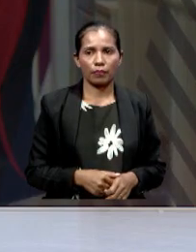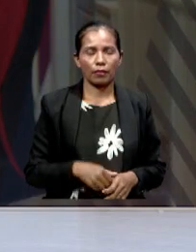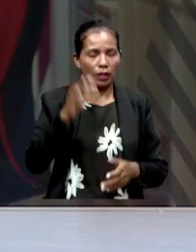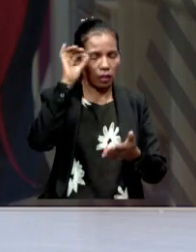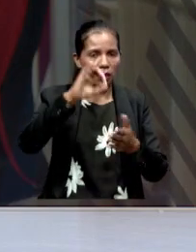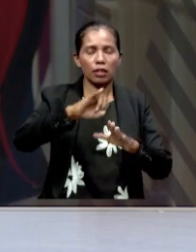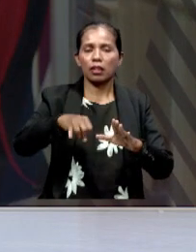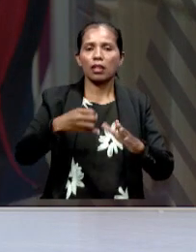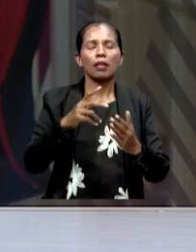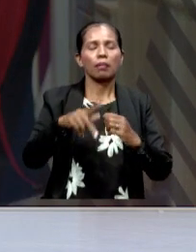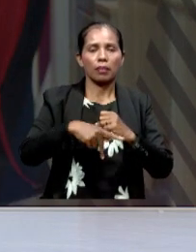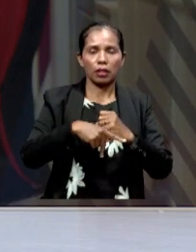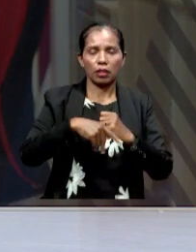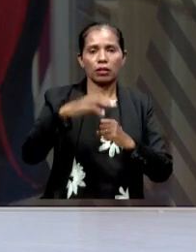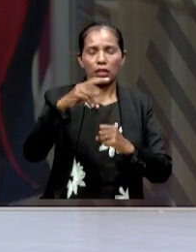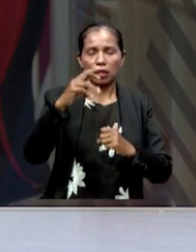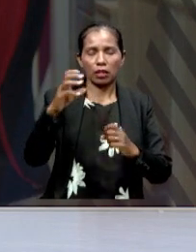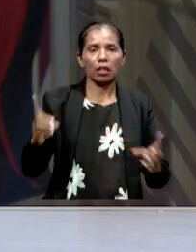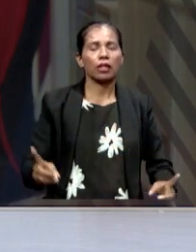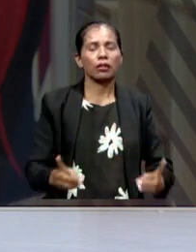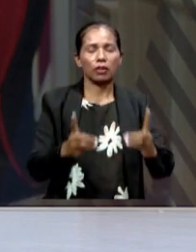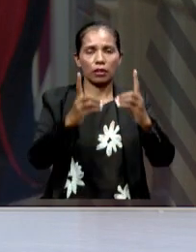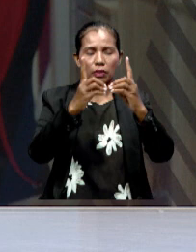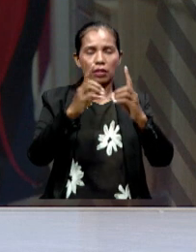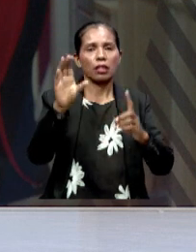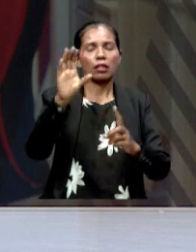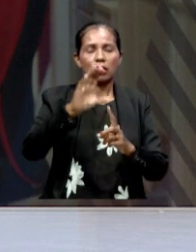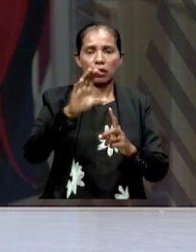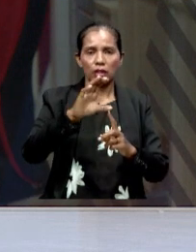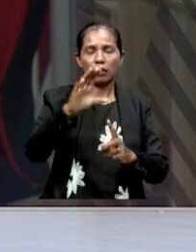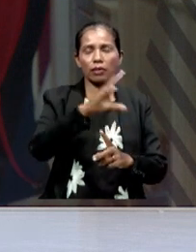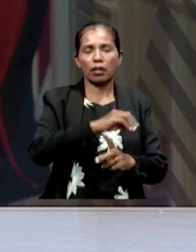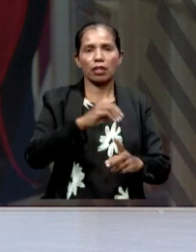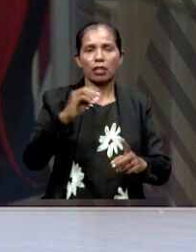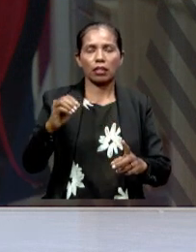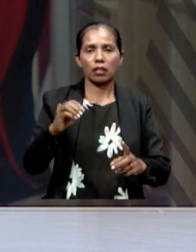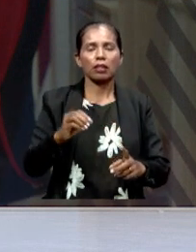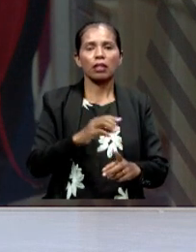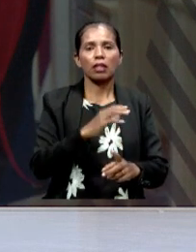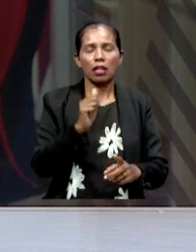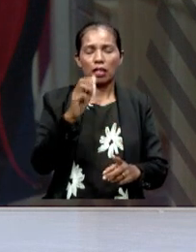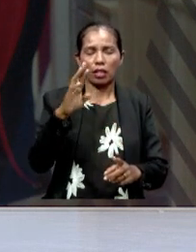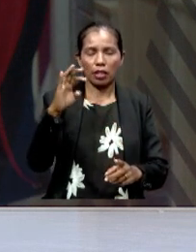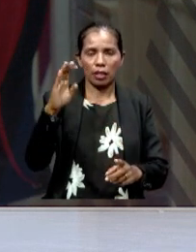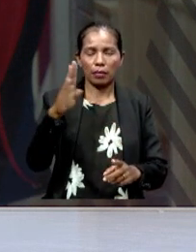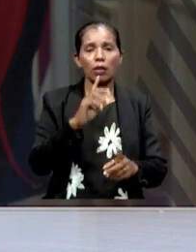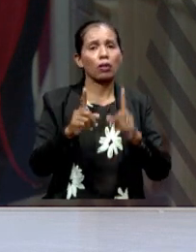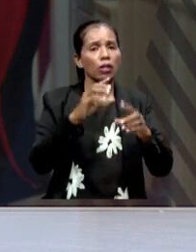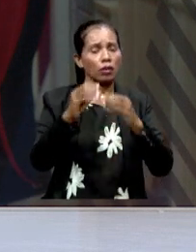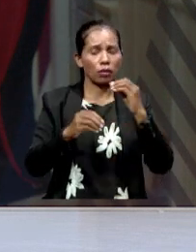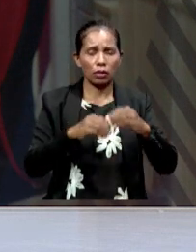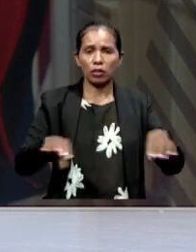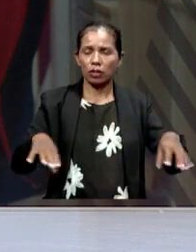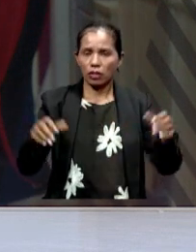Sekretaris Jeral Partido Senarte, Hasorumalu Hoshefi Missão Emirados Árabes Unidos, Rodicolie Conaba